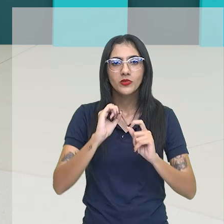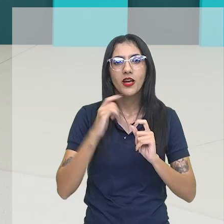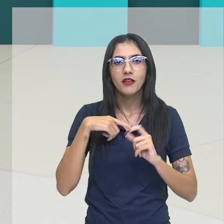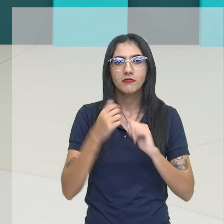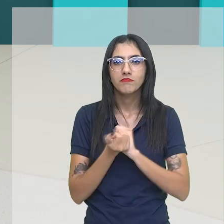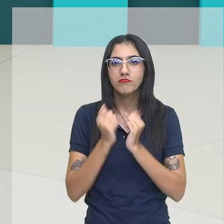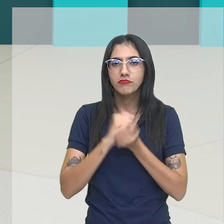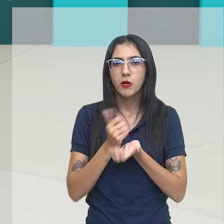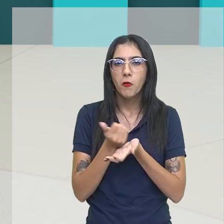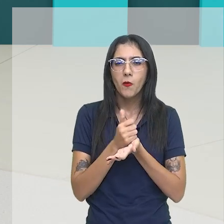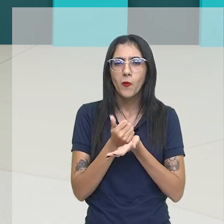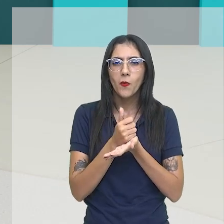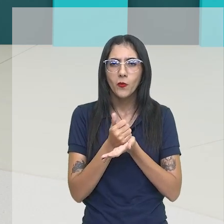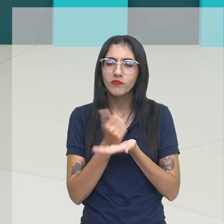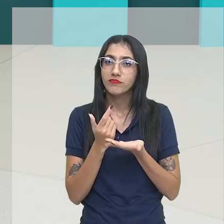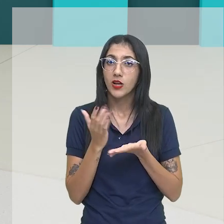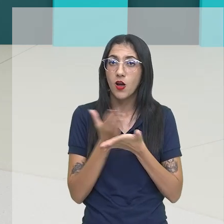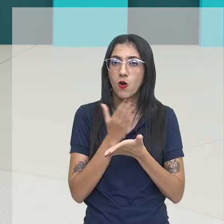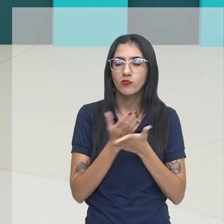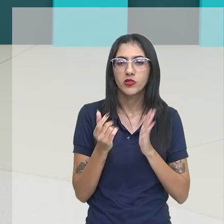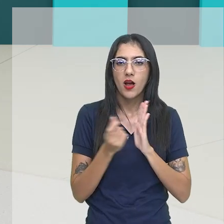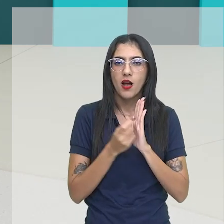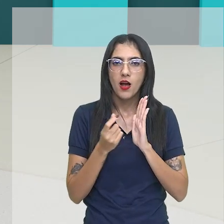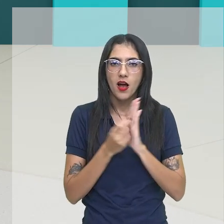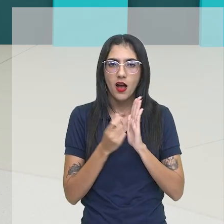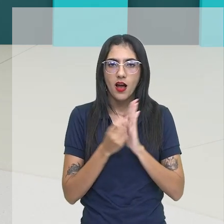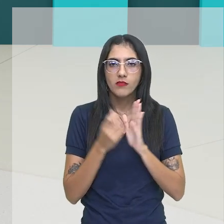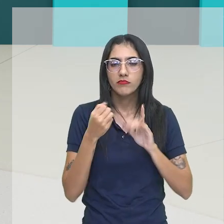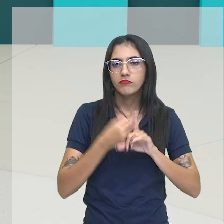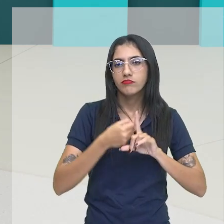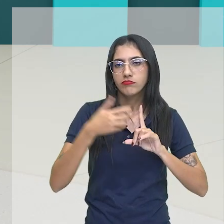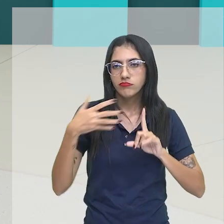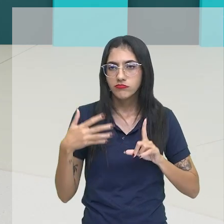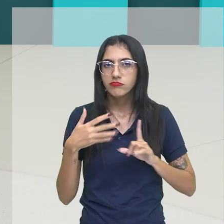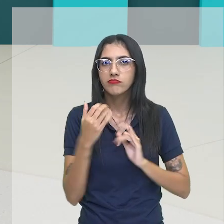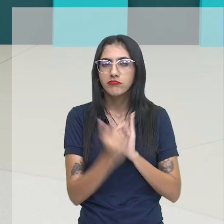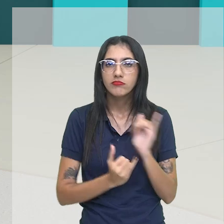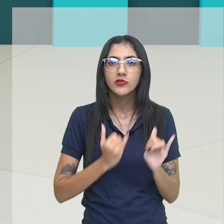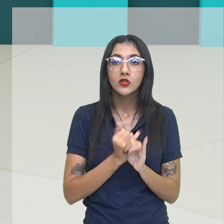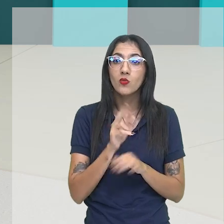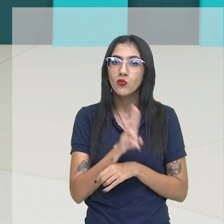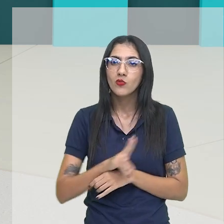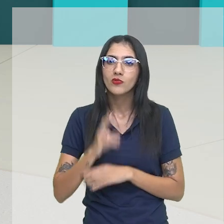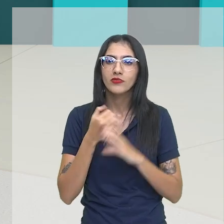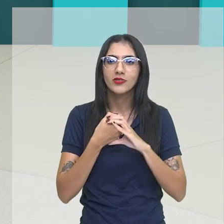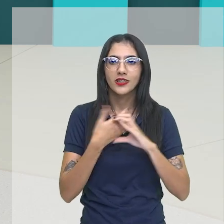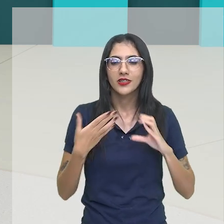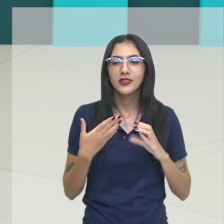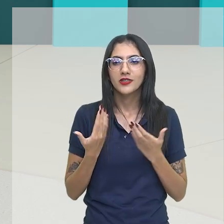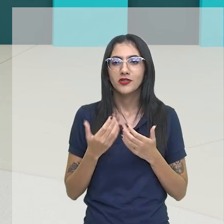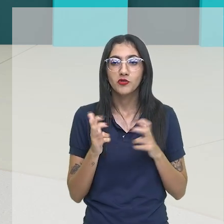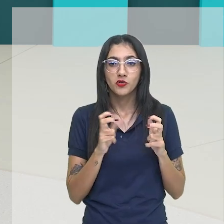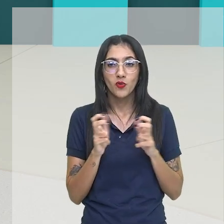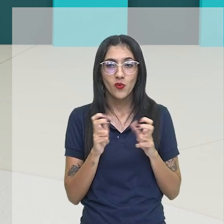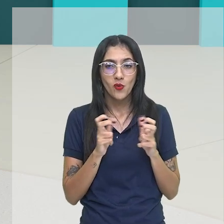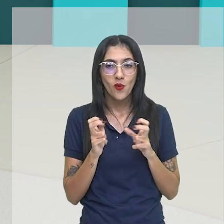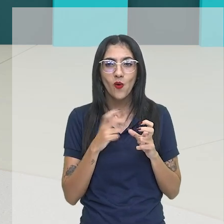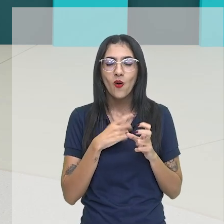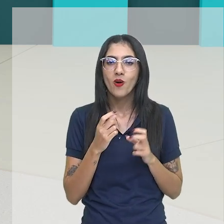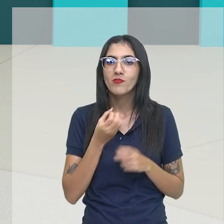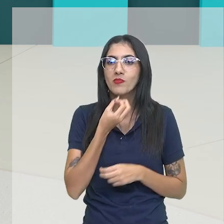né? Onde existem ali aplicativos e plataformas online que usam elementos de jogos como